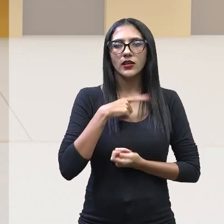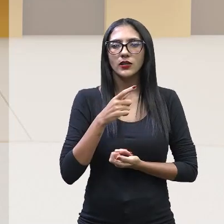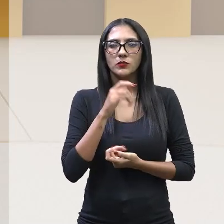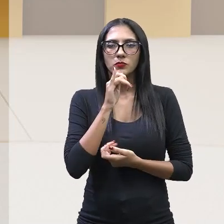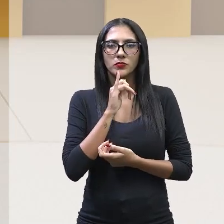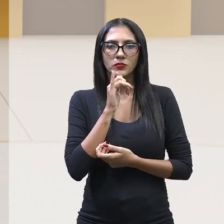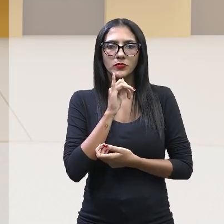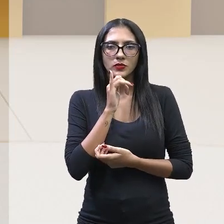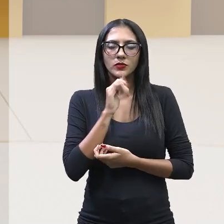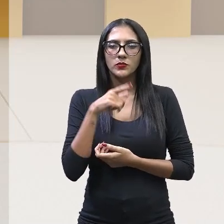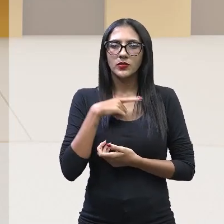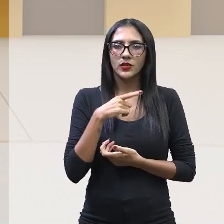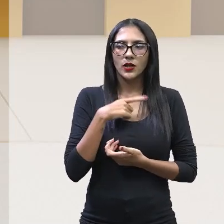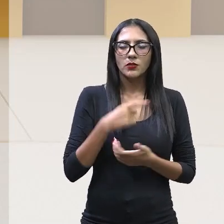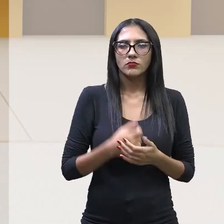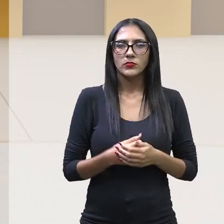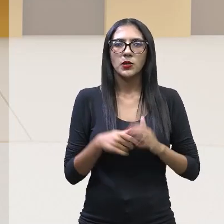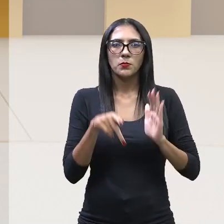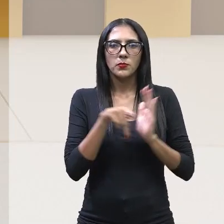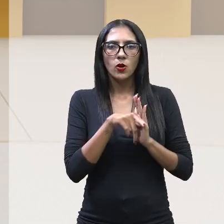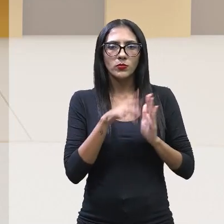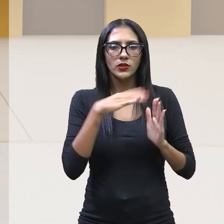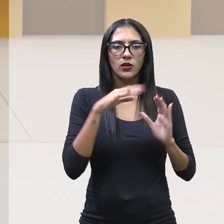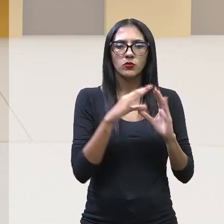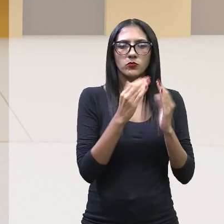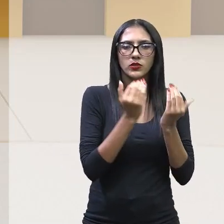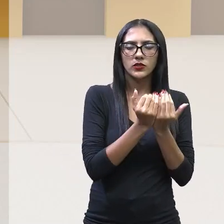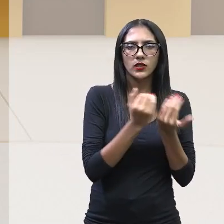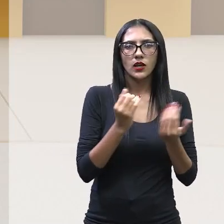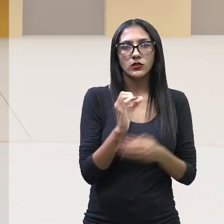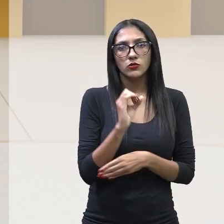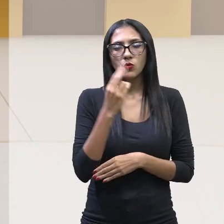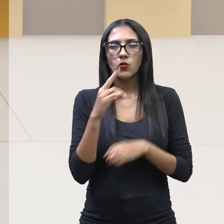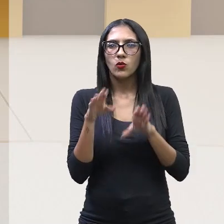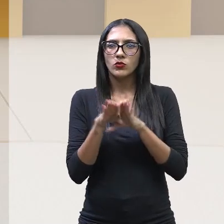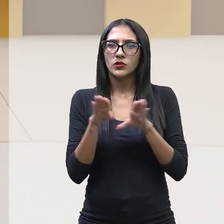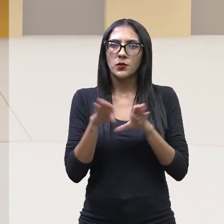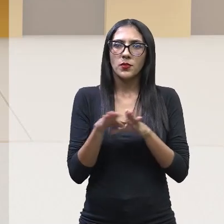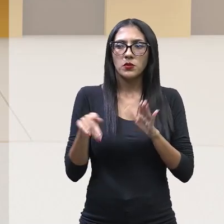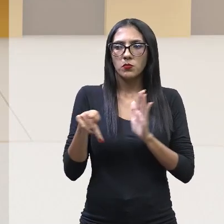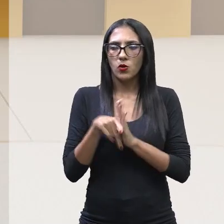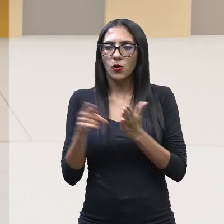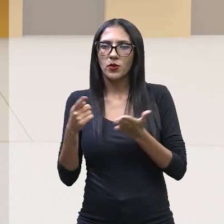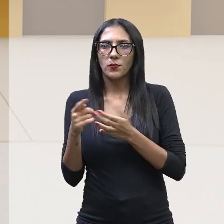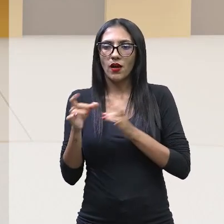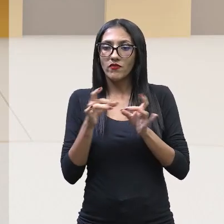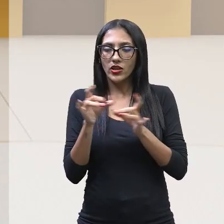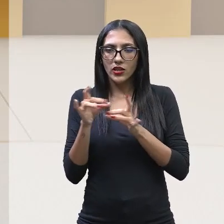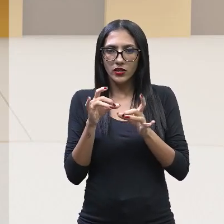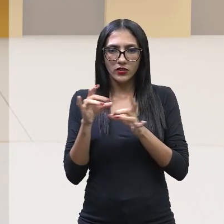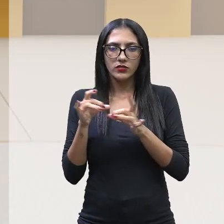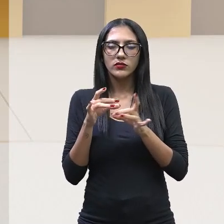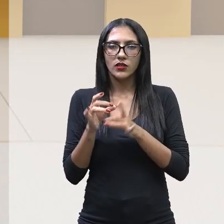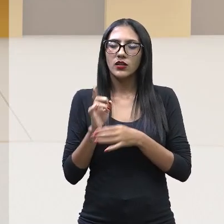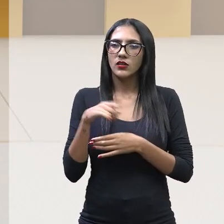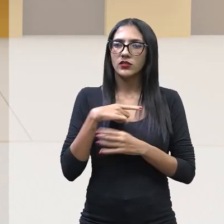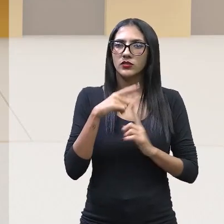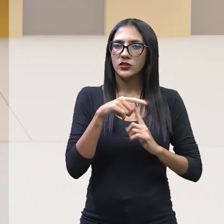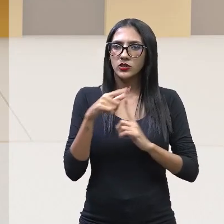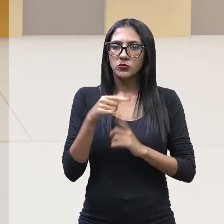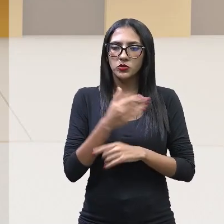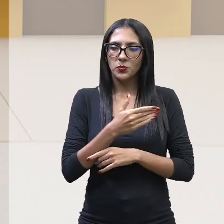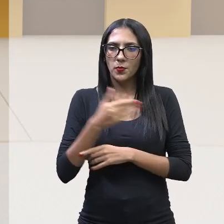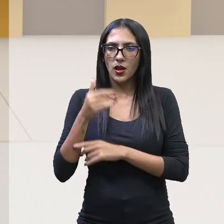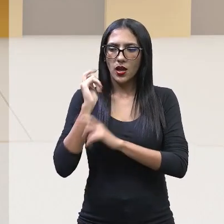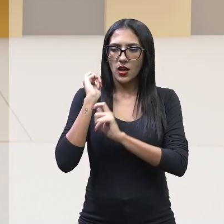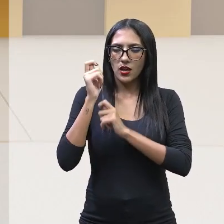maneira artesanal, né, ou de uma escala industrial, tá bom? Essa pesca,